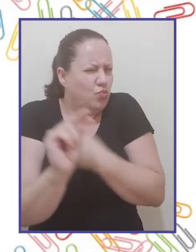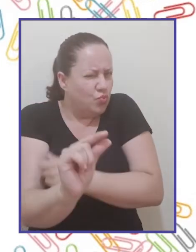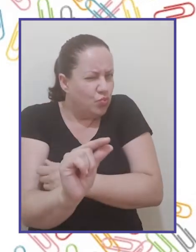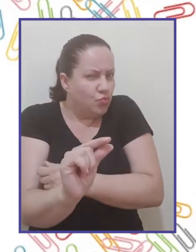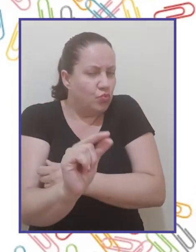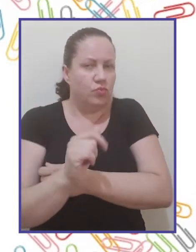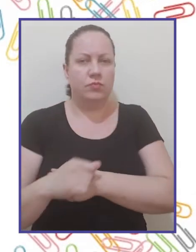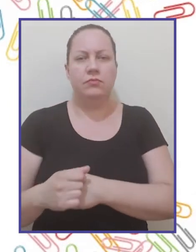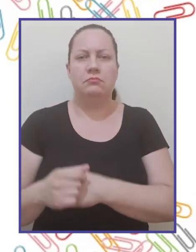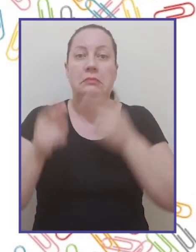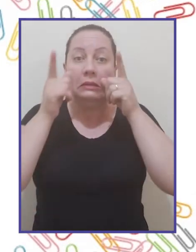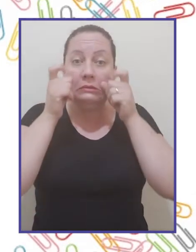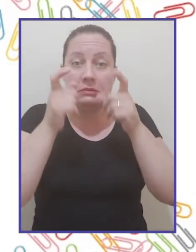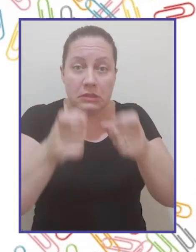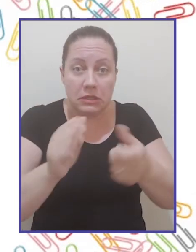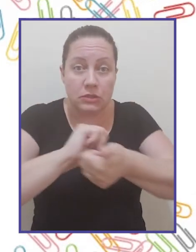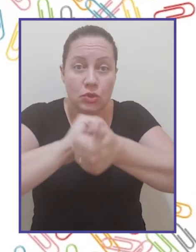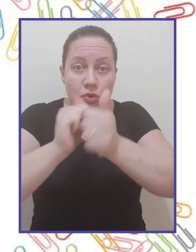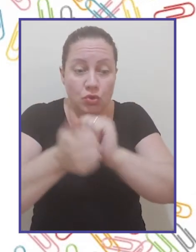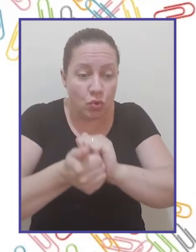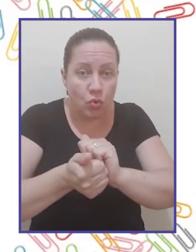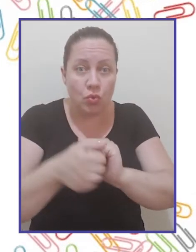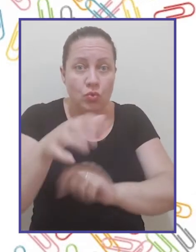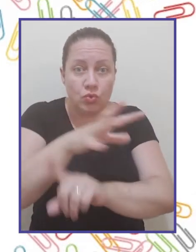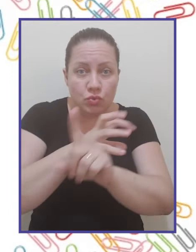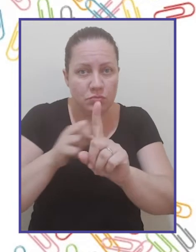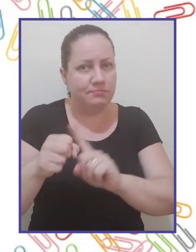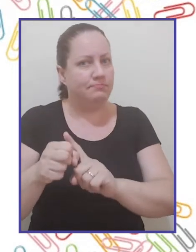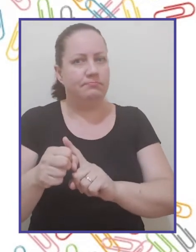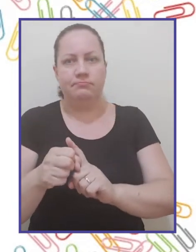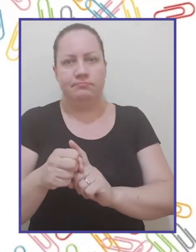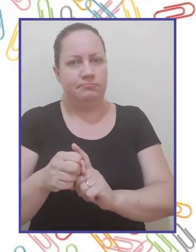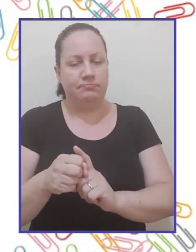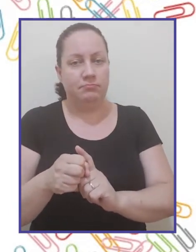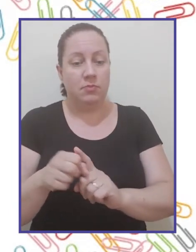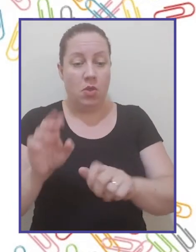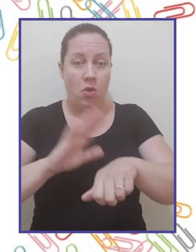afetuoso, não interessado por jogos sociais.